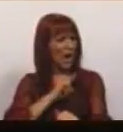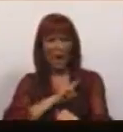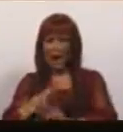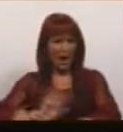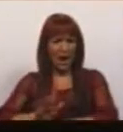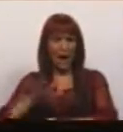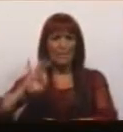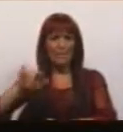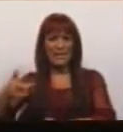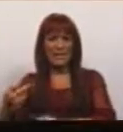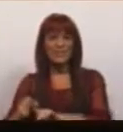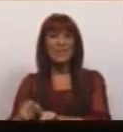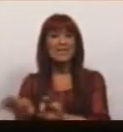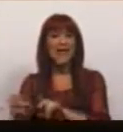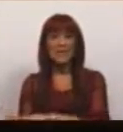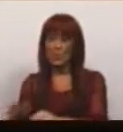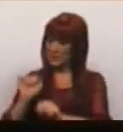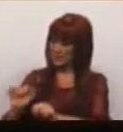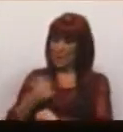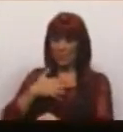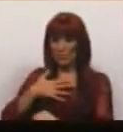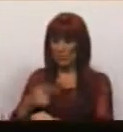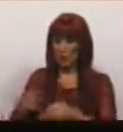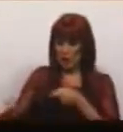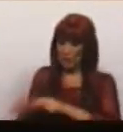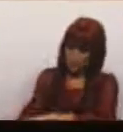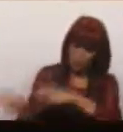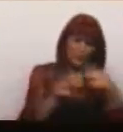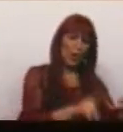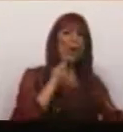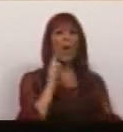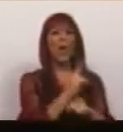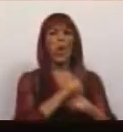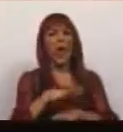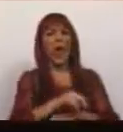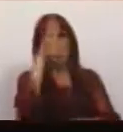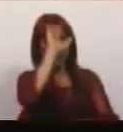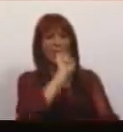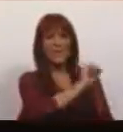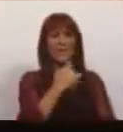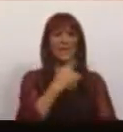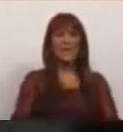privatização da PT, por forma a que a sua propriedade e gestão regressem à esfera do Estado. Disse-te.